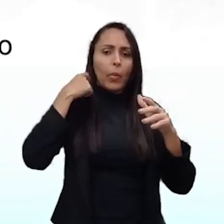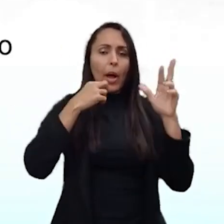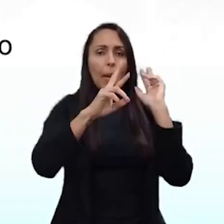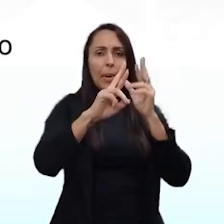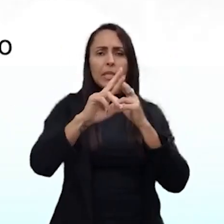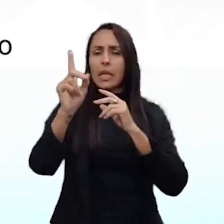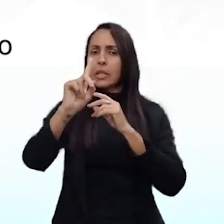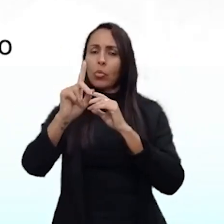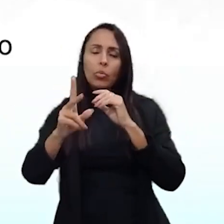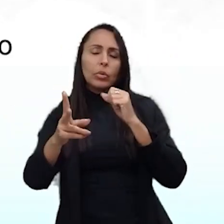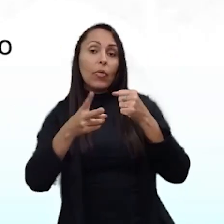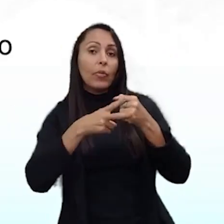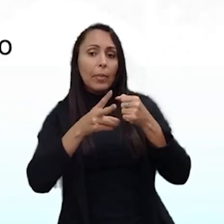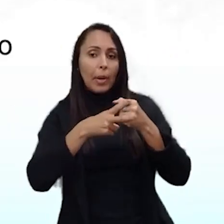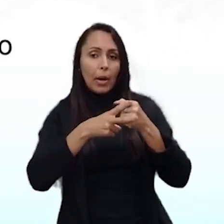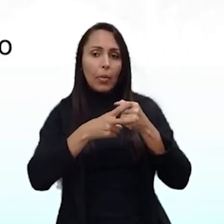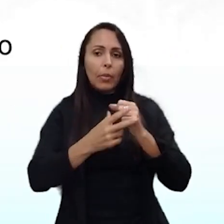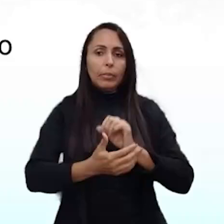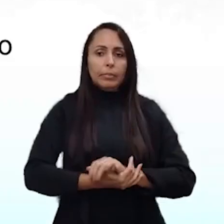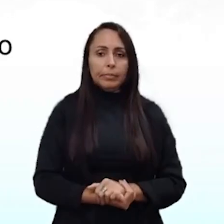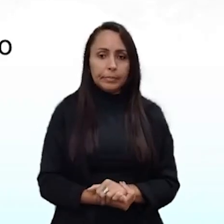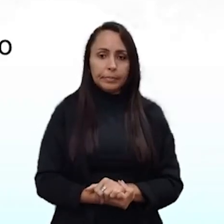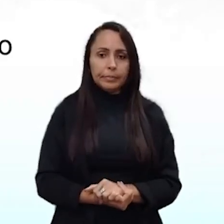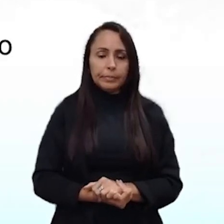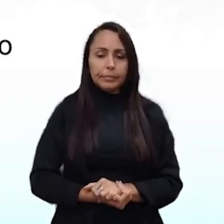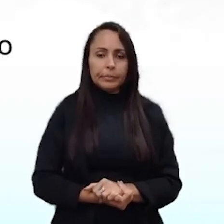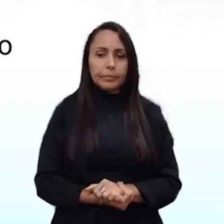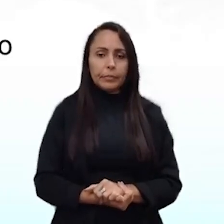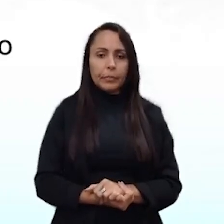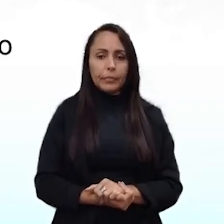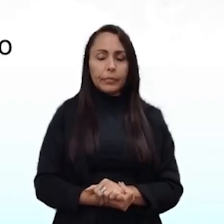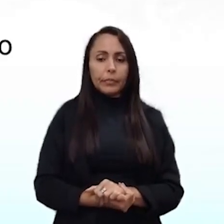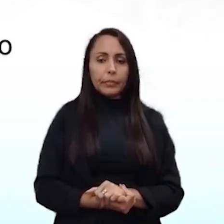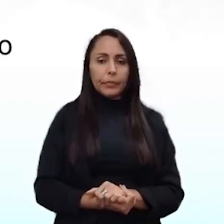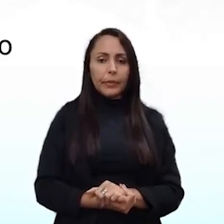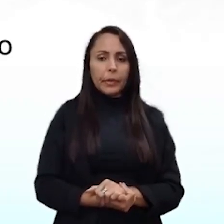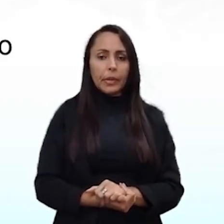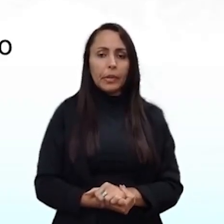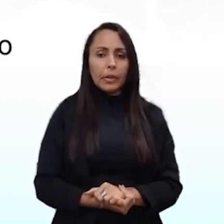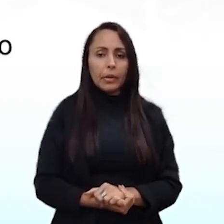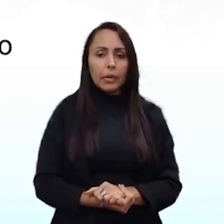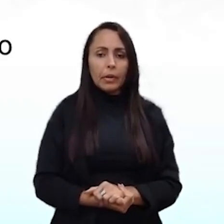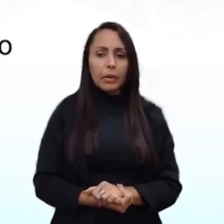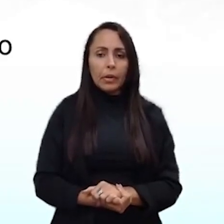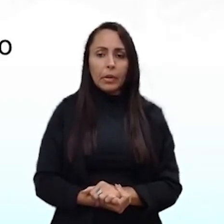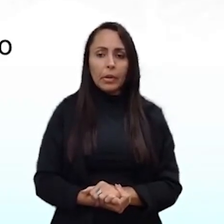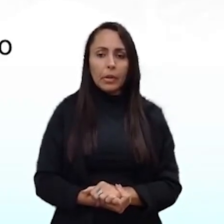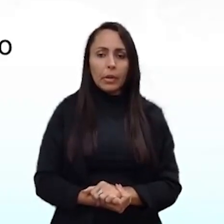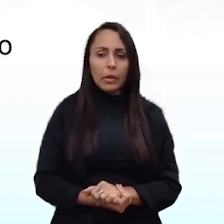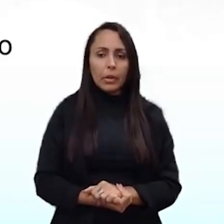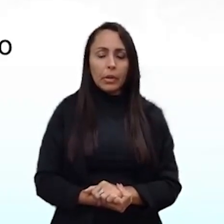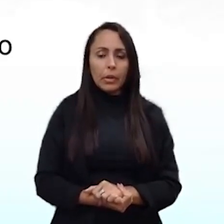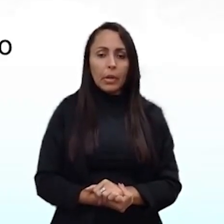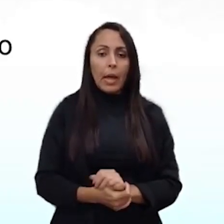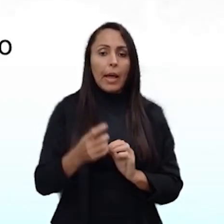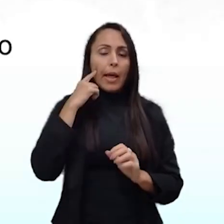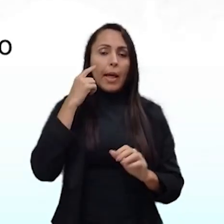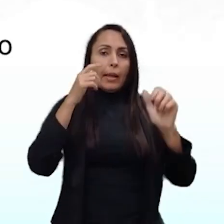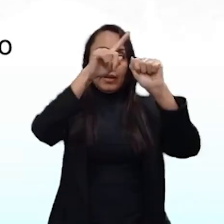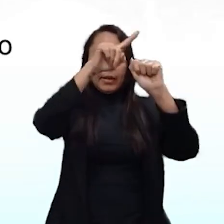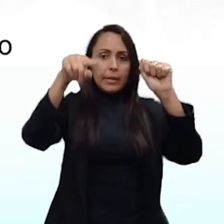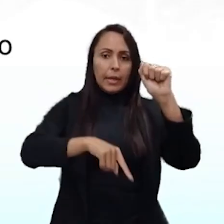representação não verbal, veja que é exatamente desse assunto que nós estamos tratando. Não verbal do ou da. Letra